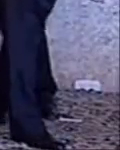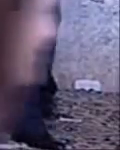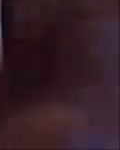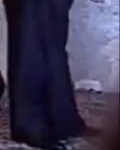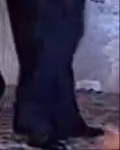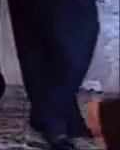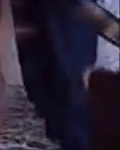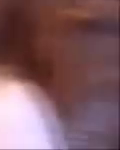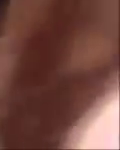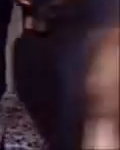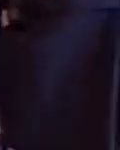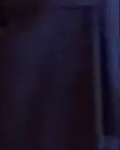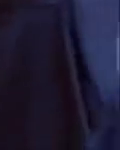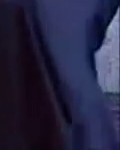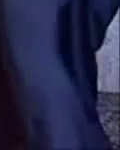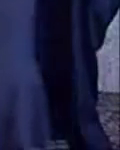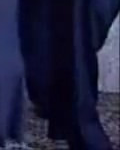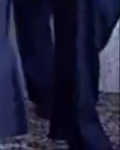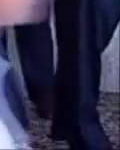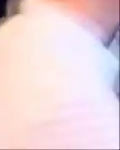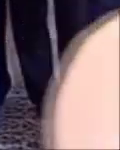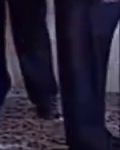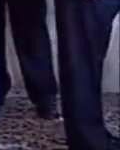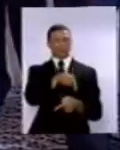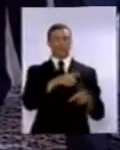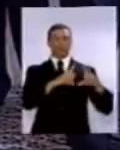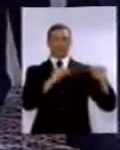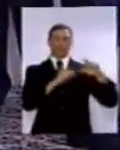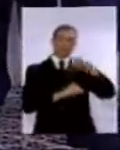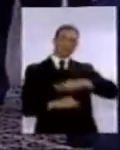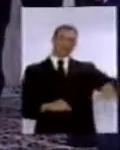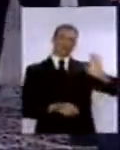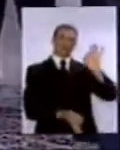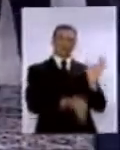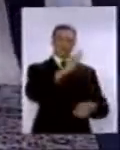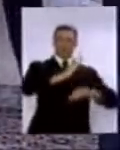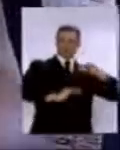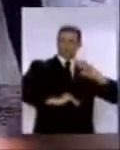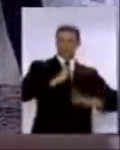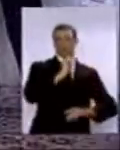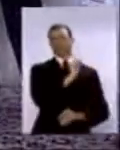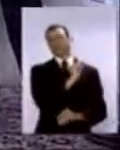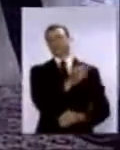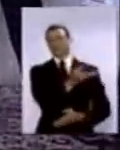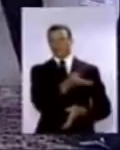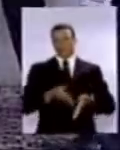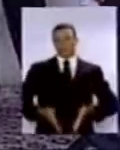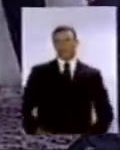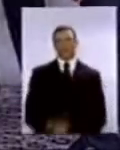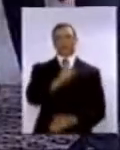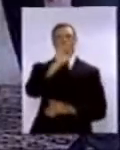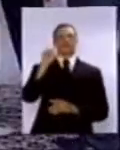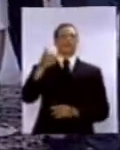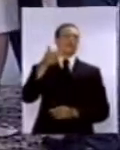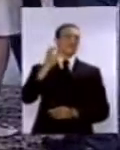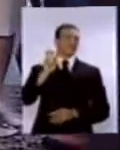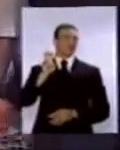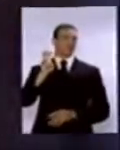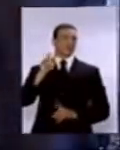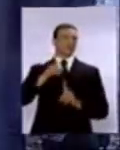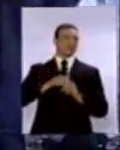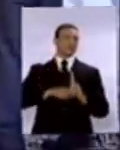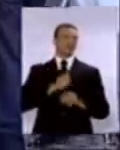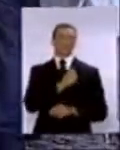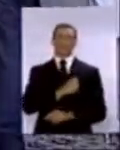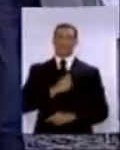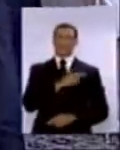sentido dele atuando justamente neste local na medida em que ele é nascido em 15 de agosto de 1948 é